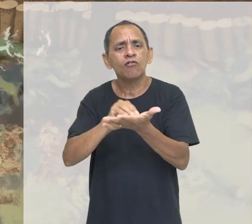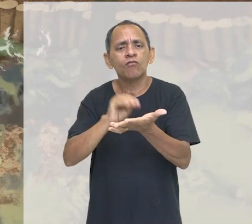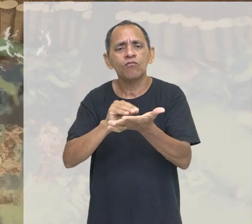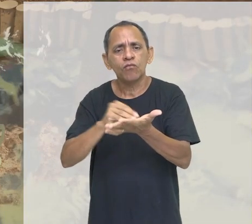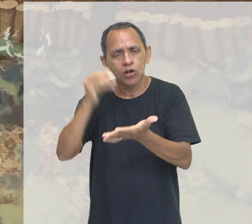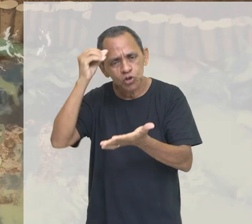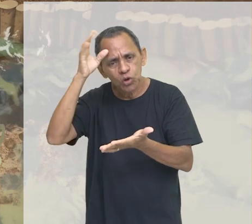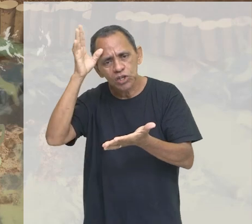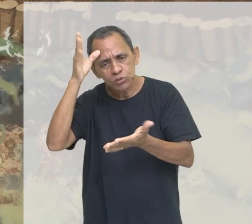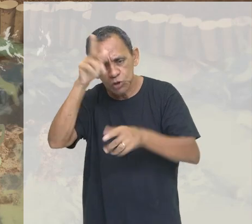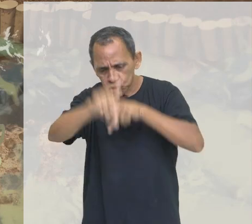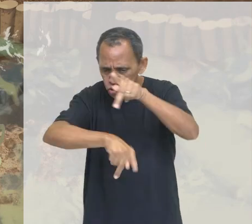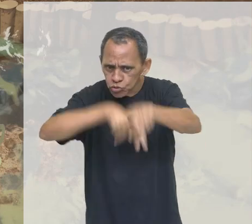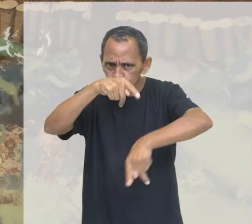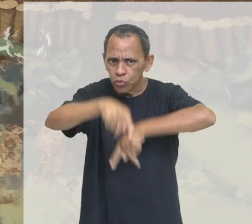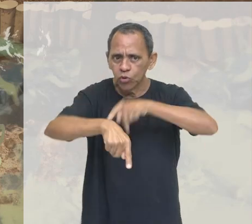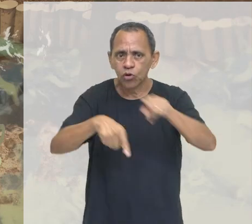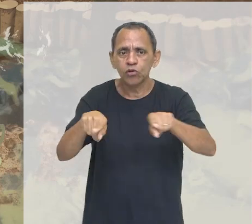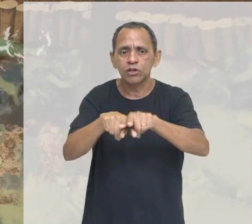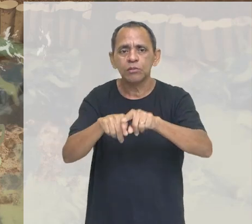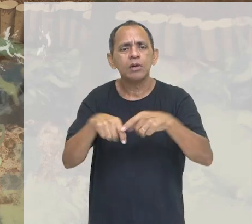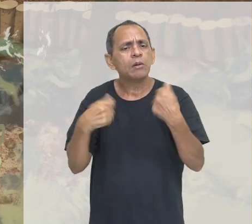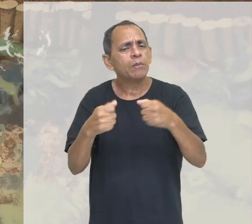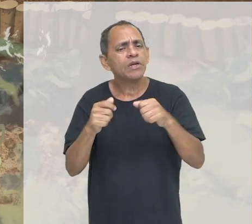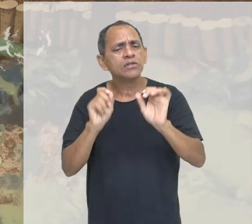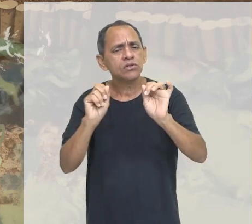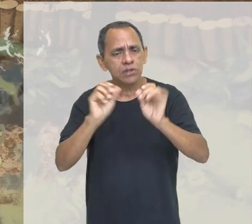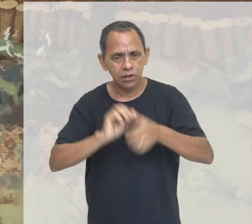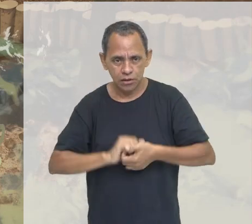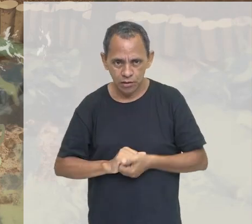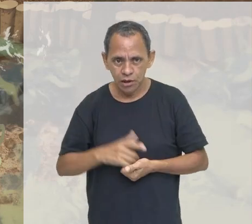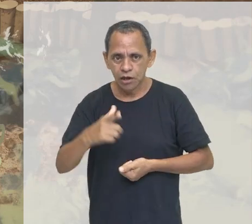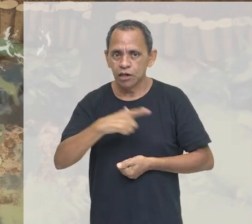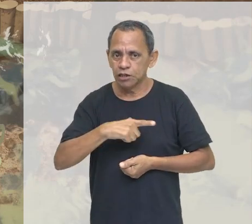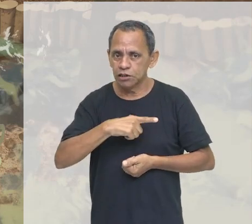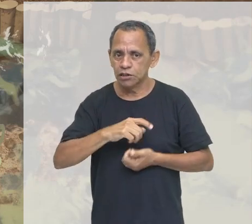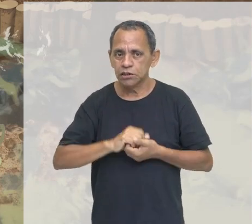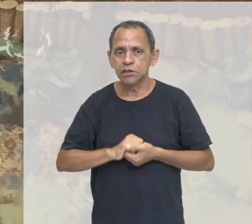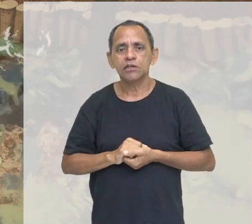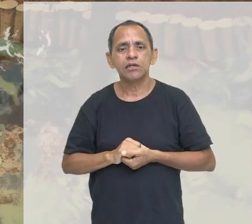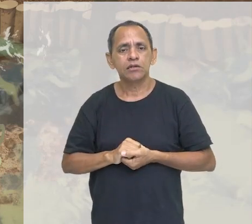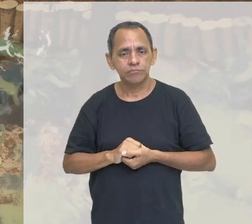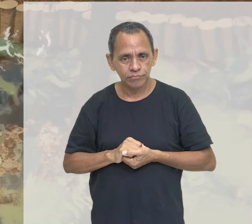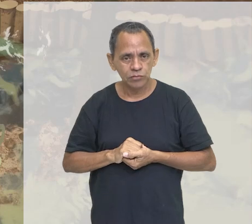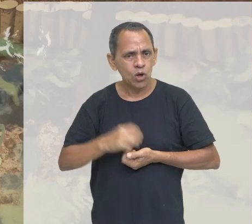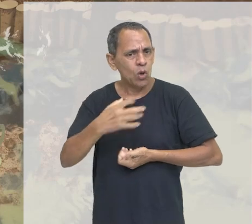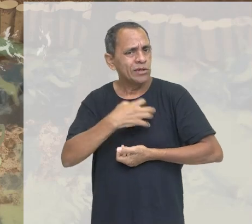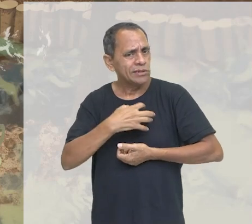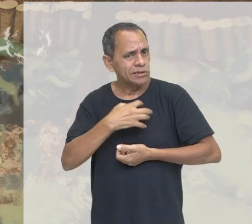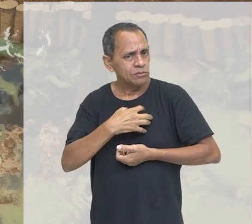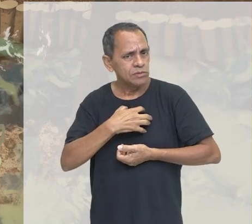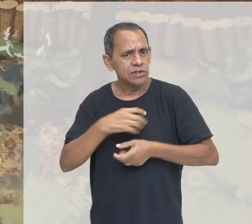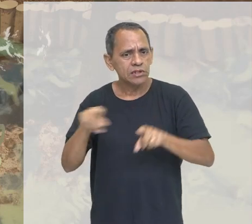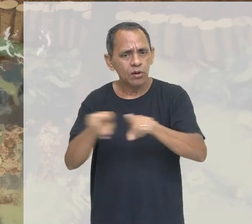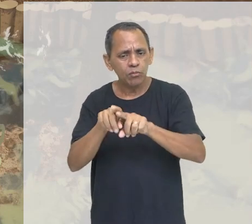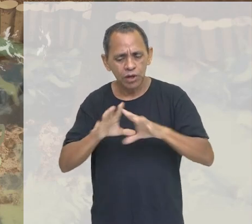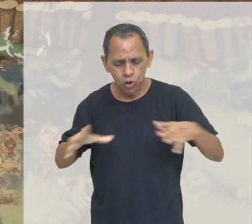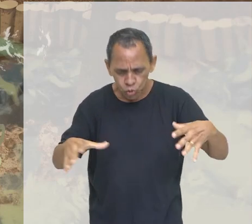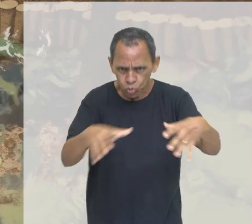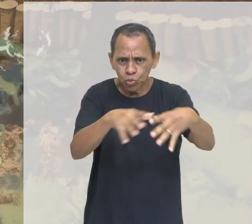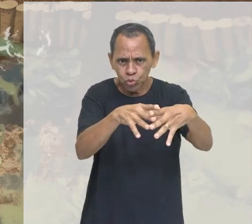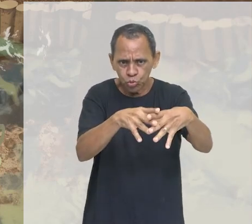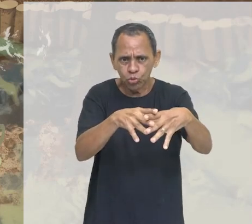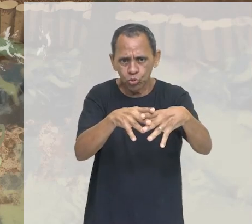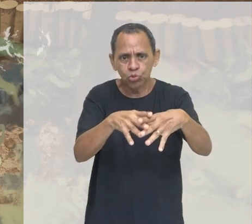de conhecimento da população. Há uma necessidade de ter uma sensibilização em torno da comunidade que utiliza